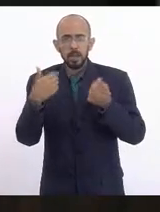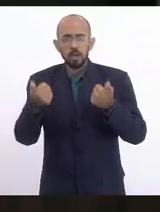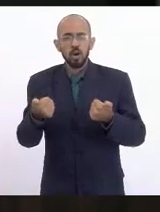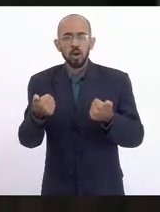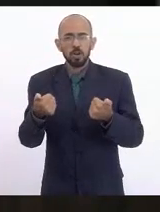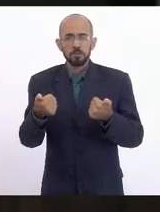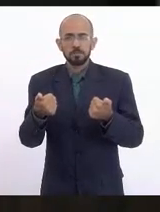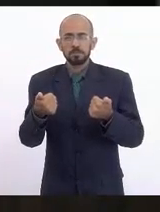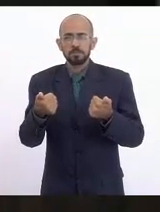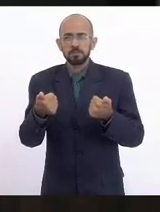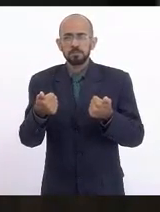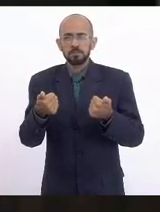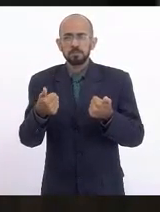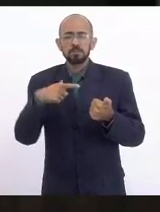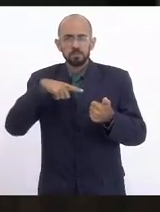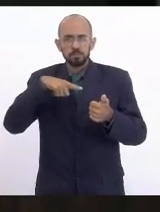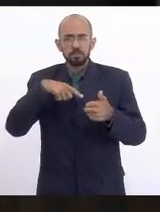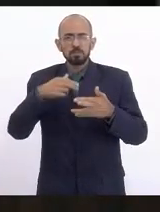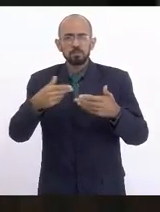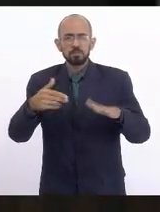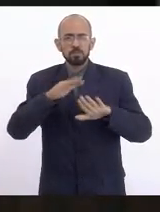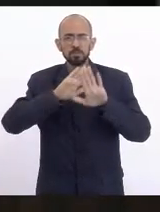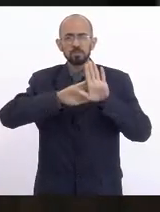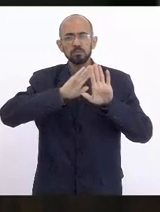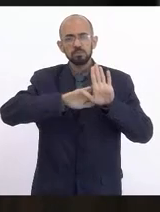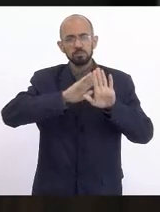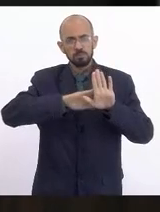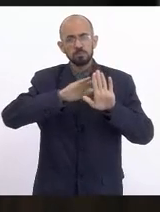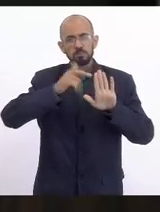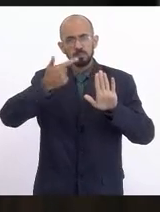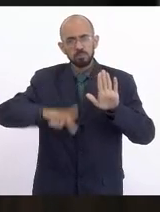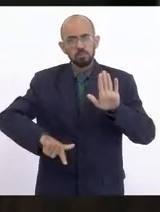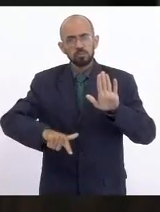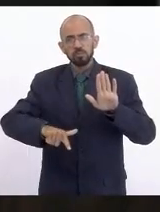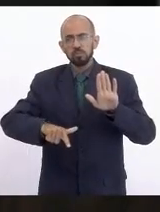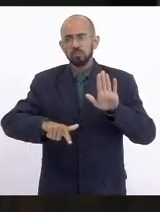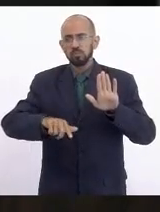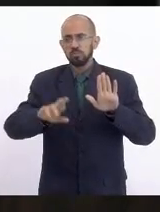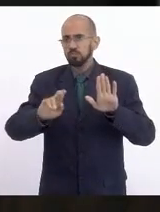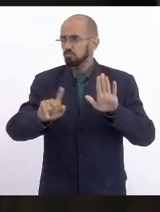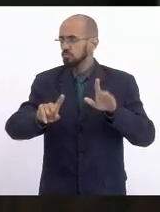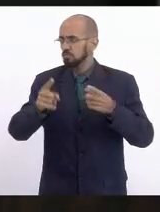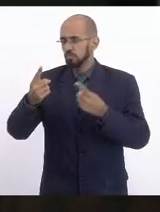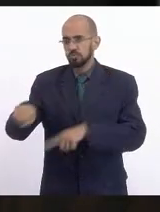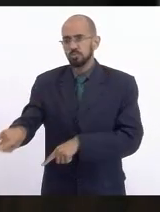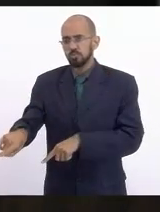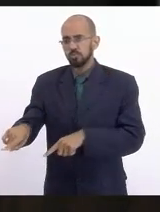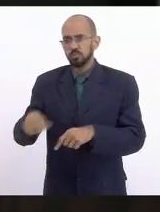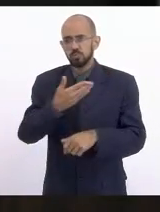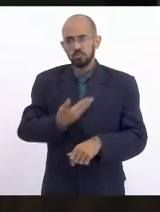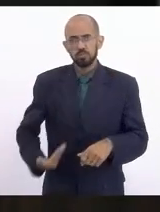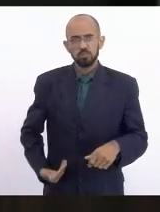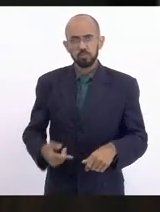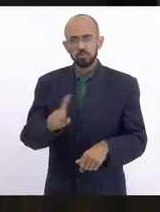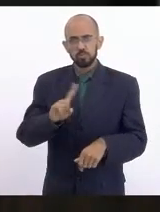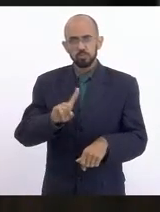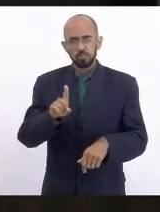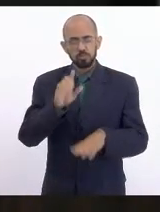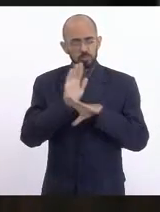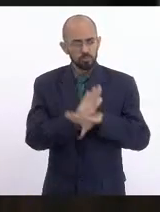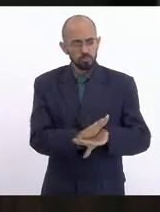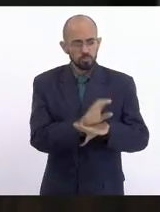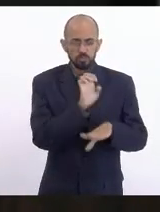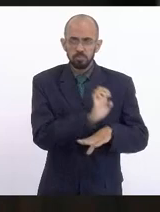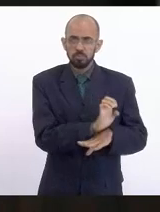modelo alguma coisa está por trás disso cara de novo só que não é contra a governo se aquele favor do Estado do Rio de